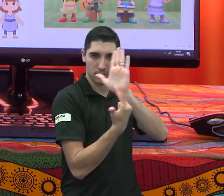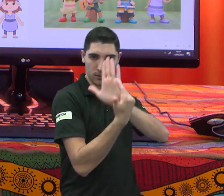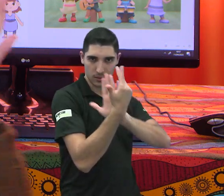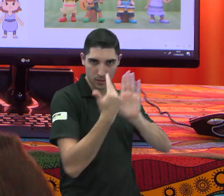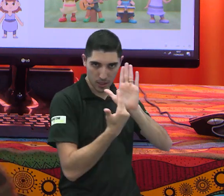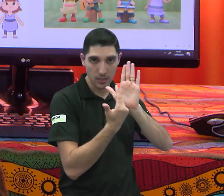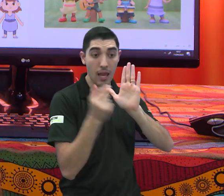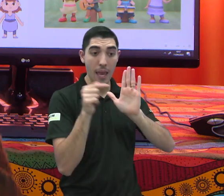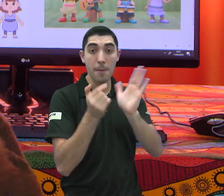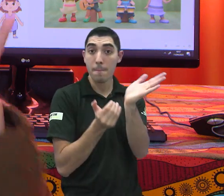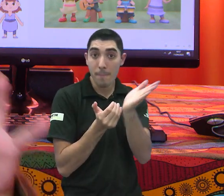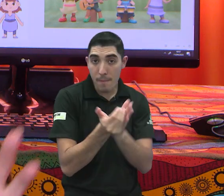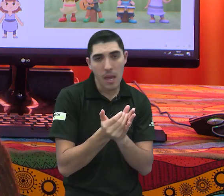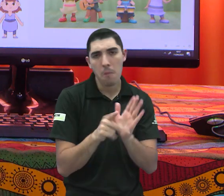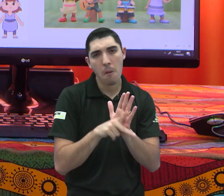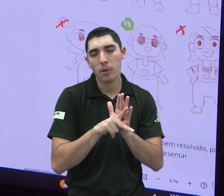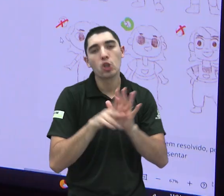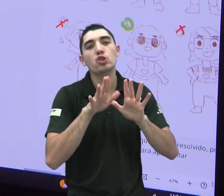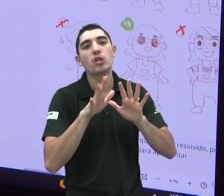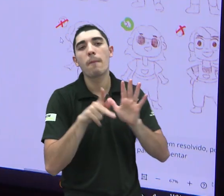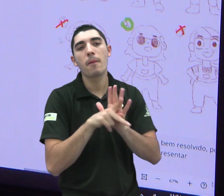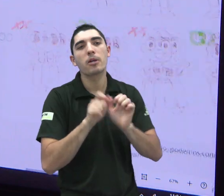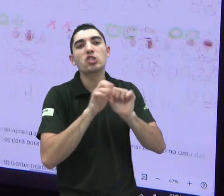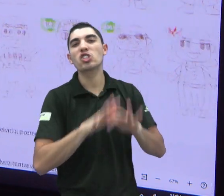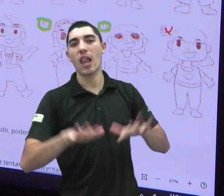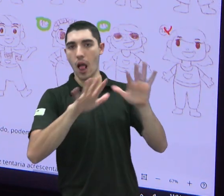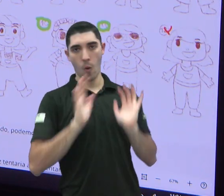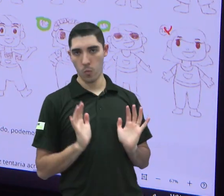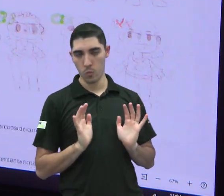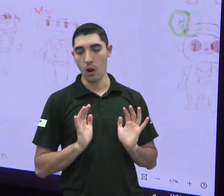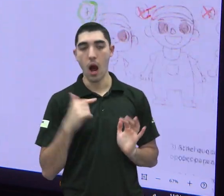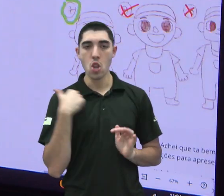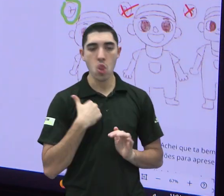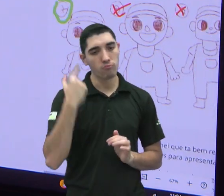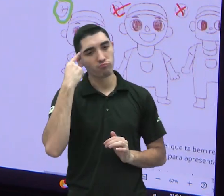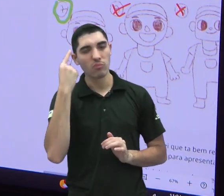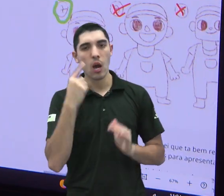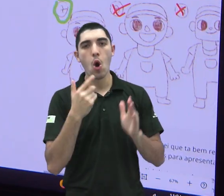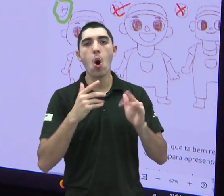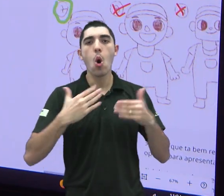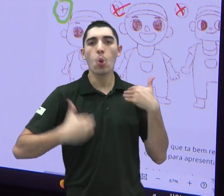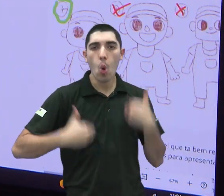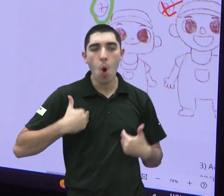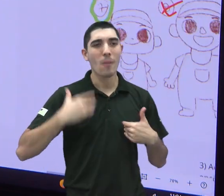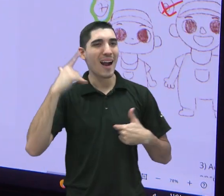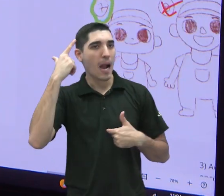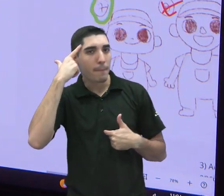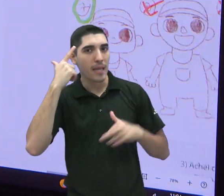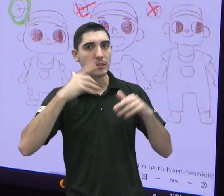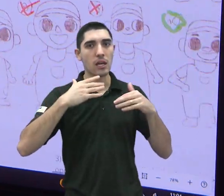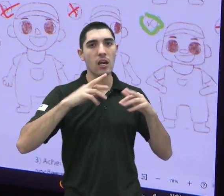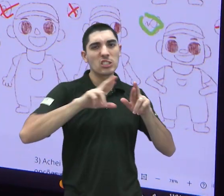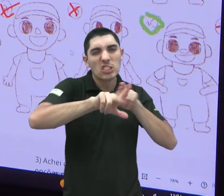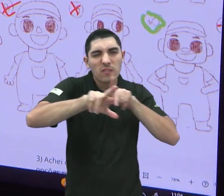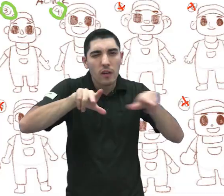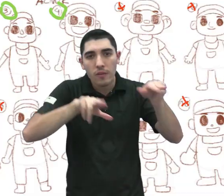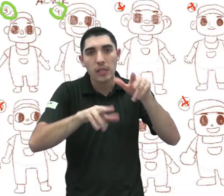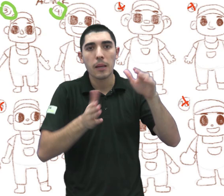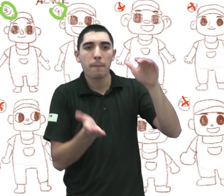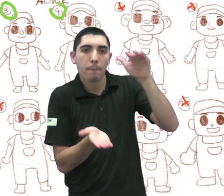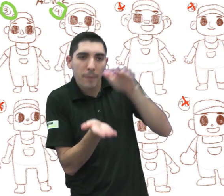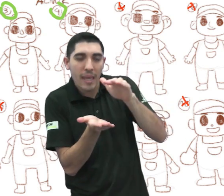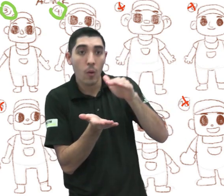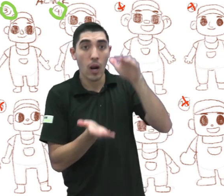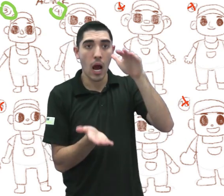mim, os primeiros concepts são sempre muito genéricos, né? Então vamos fazer vários estilos de cabeça, vamos fazer vários estilos de corpo, vamos fazer comprido, pequeno, grande, vamos ver o